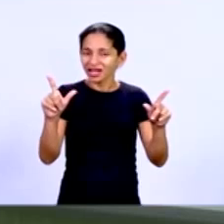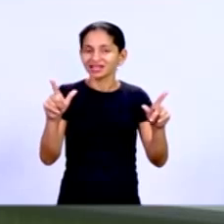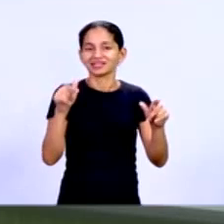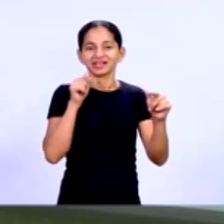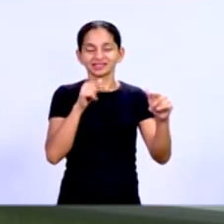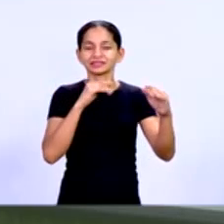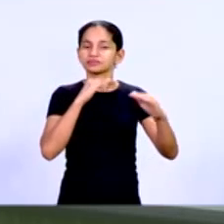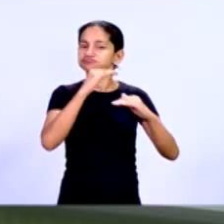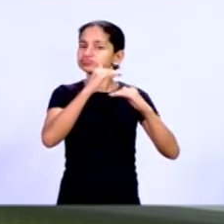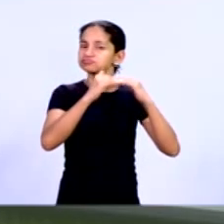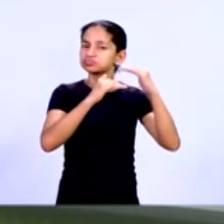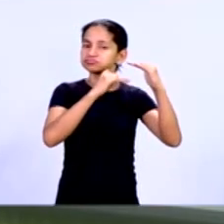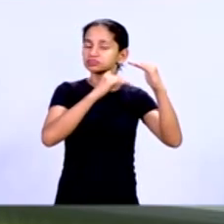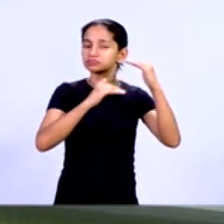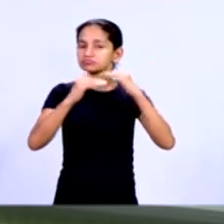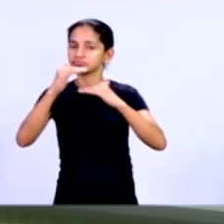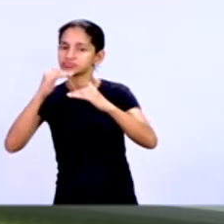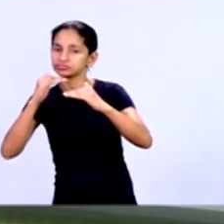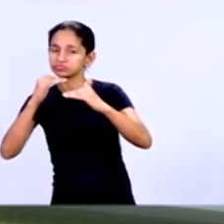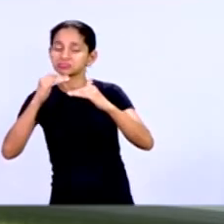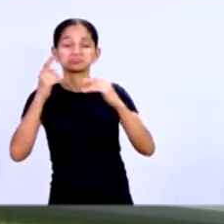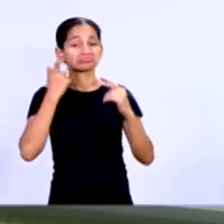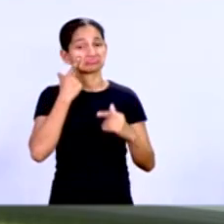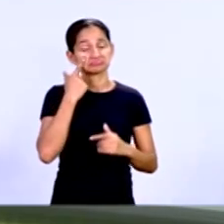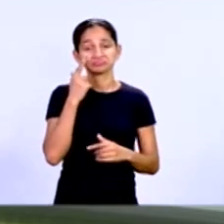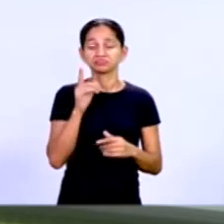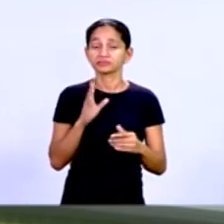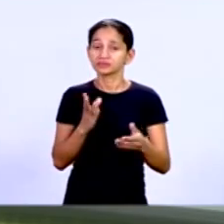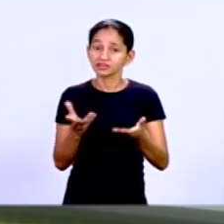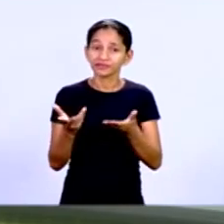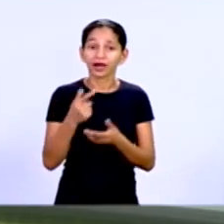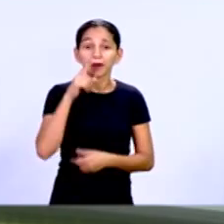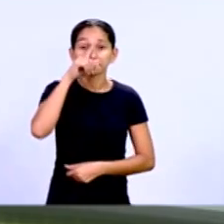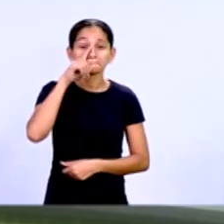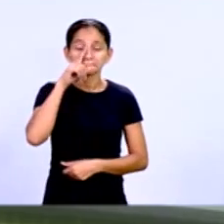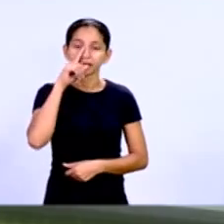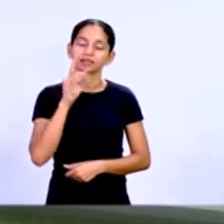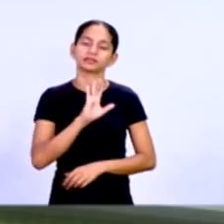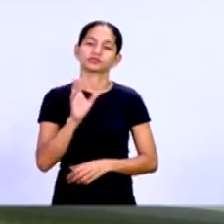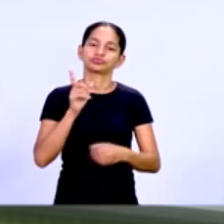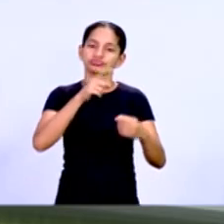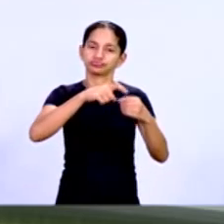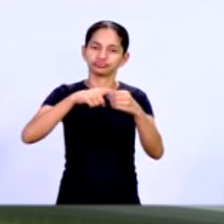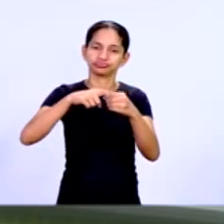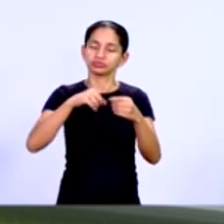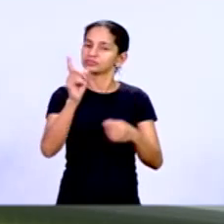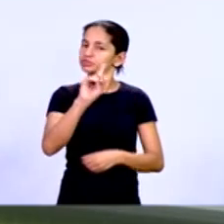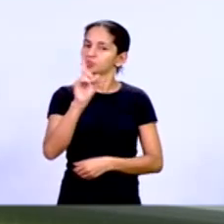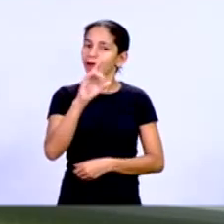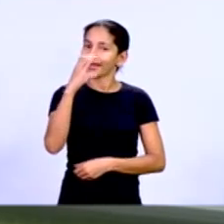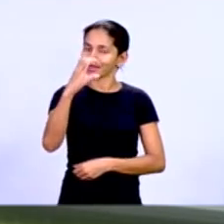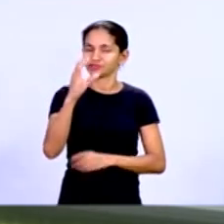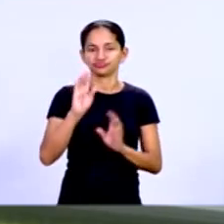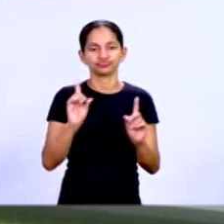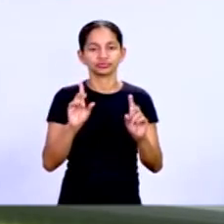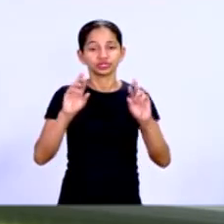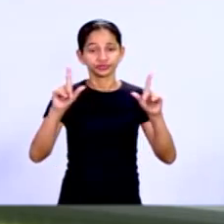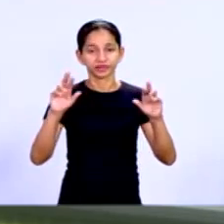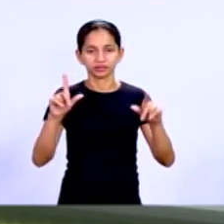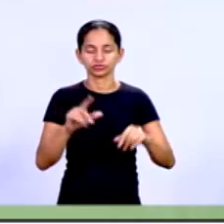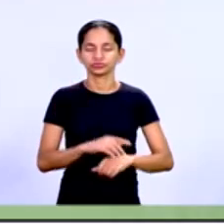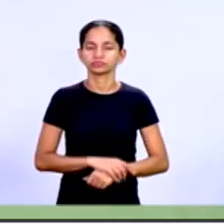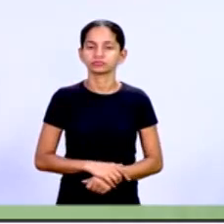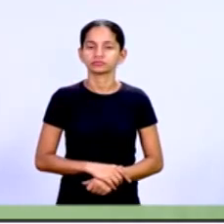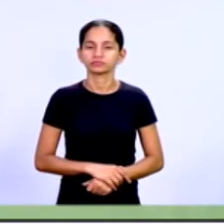a evolução ou decadência da empresa. Ele se envolve no risco, por isso não se caracteriza como um credor. Vamos em frente.